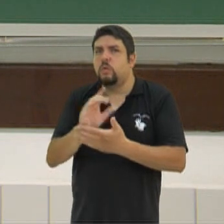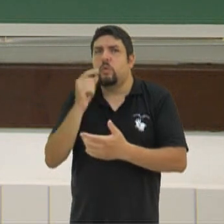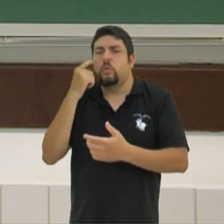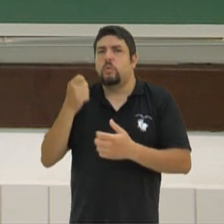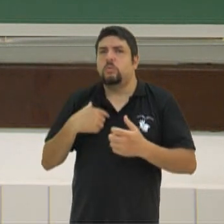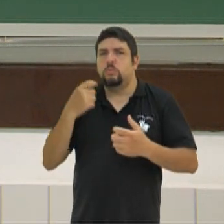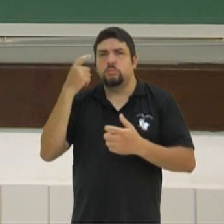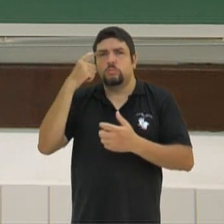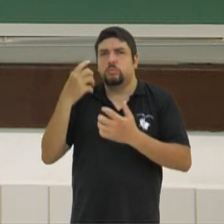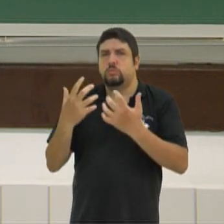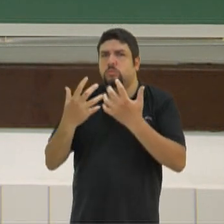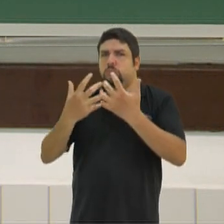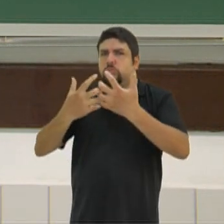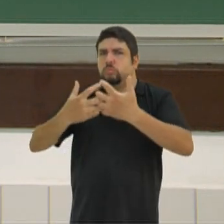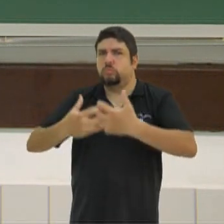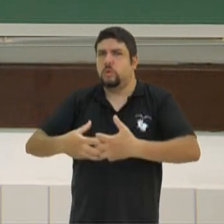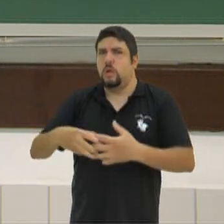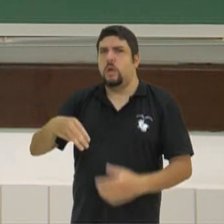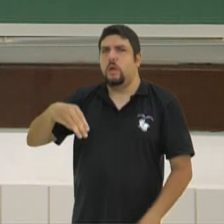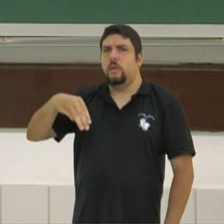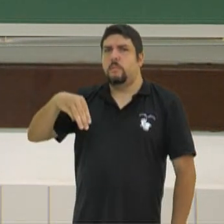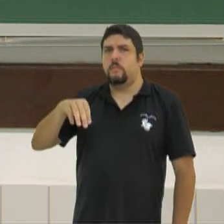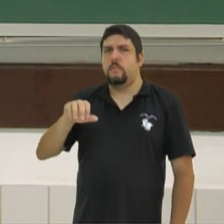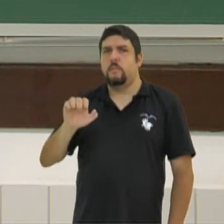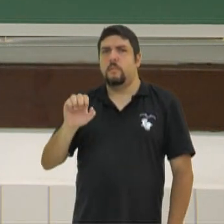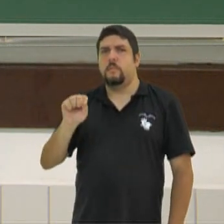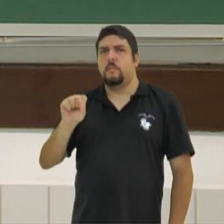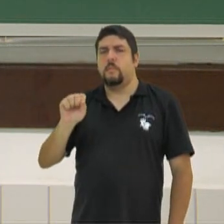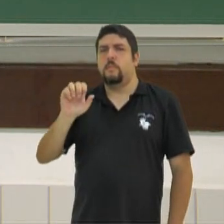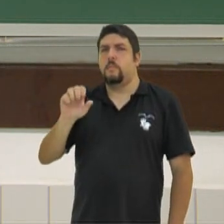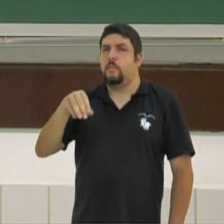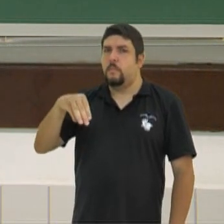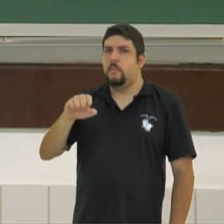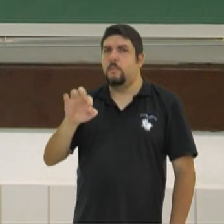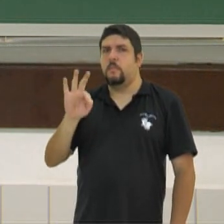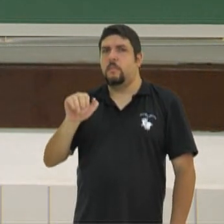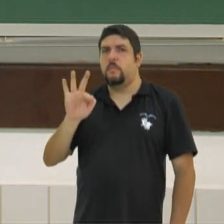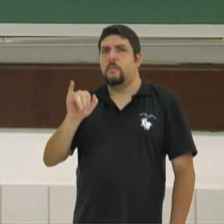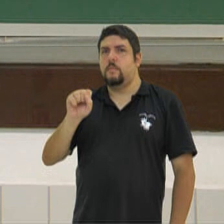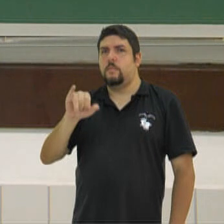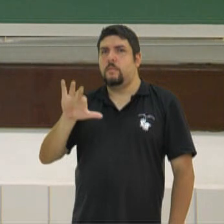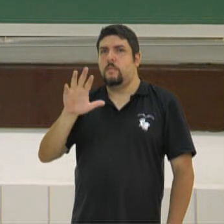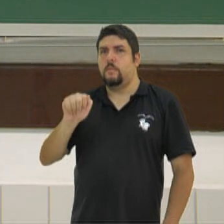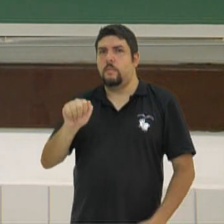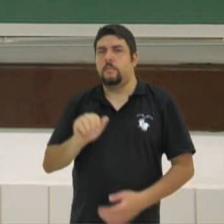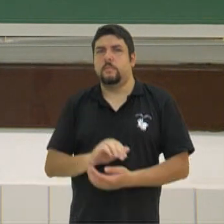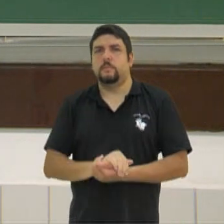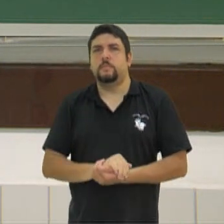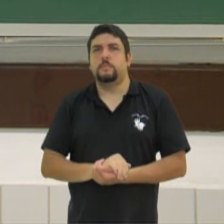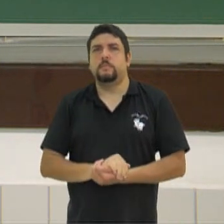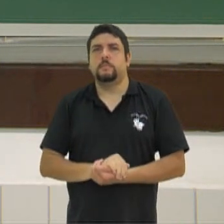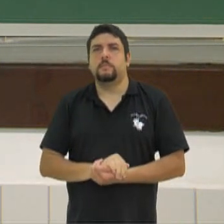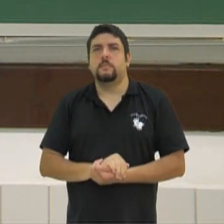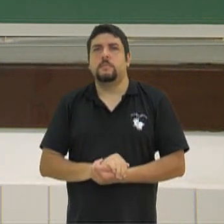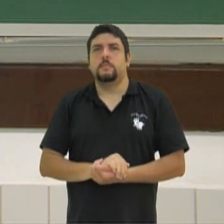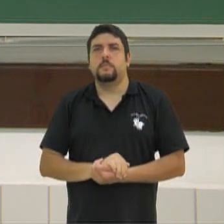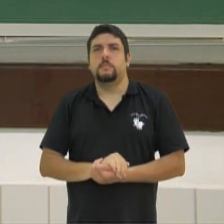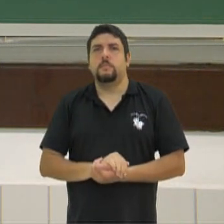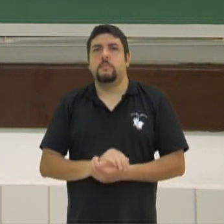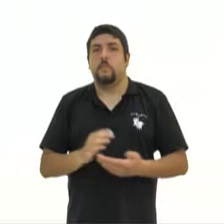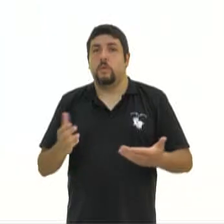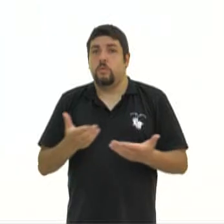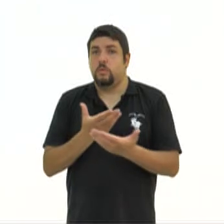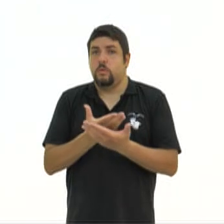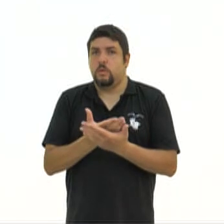Meditações Metafísicas, que é um livro de René Descartes. Bom, então os objetivos da